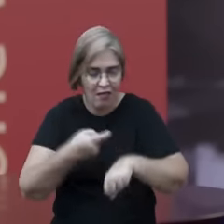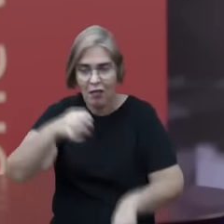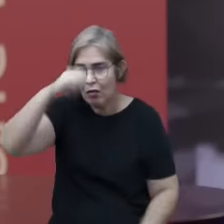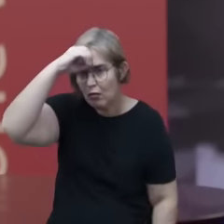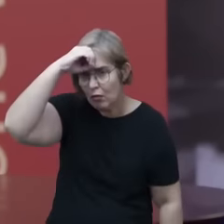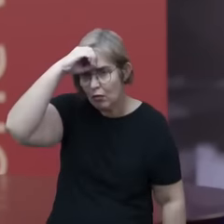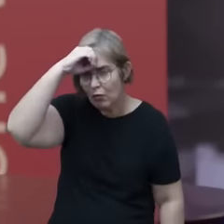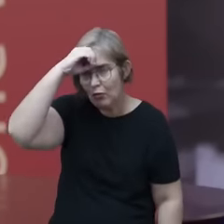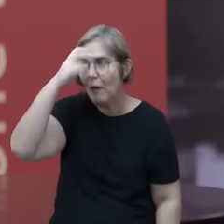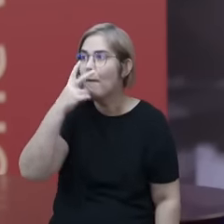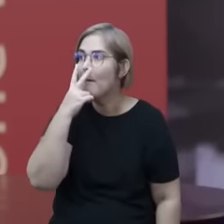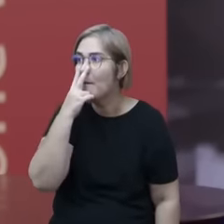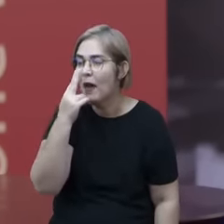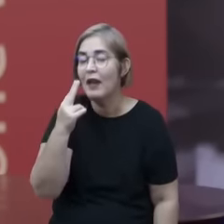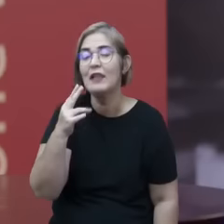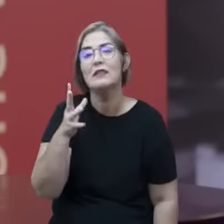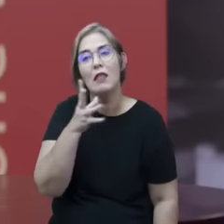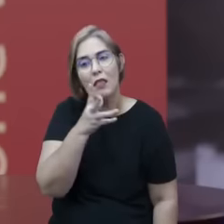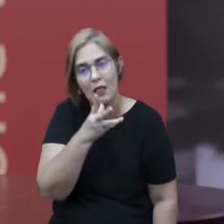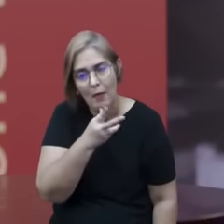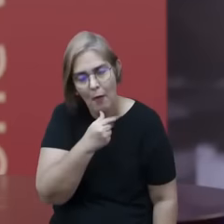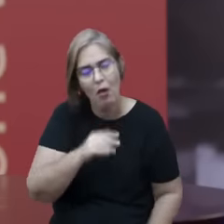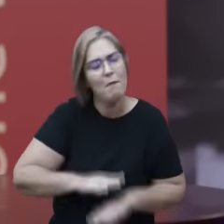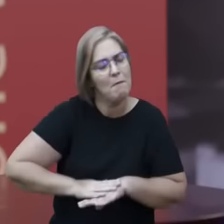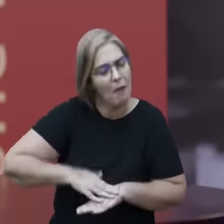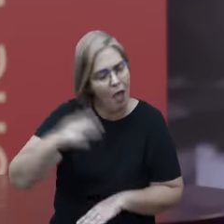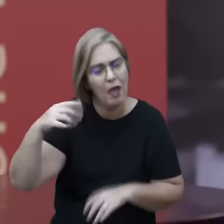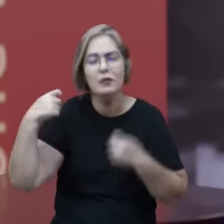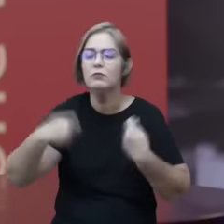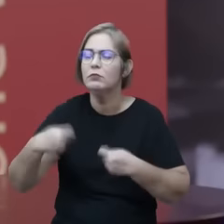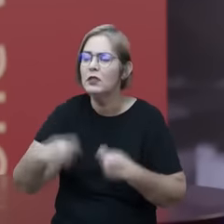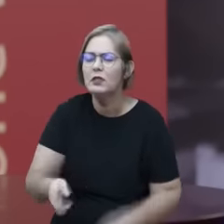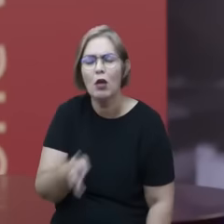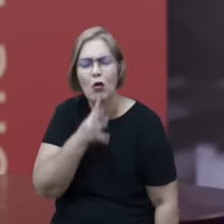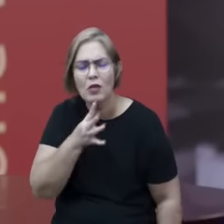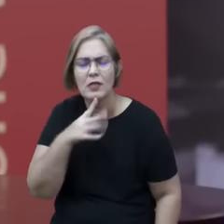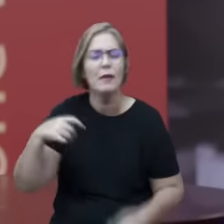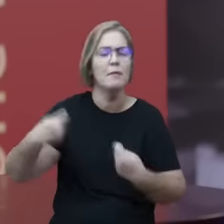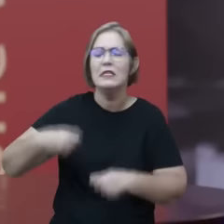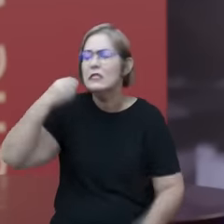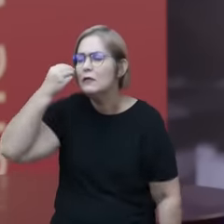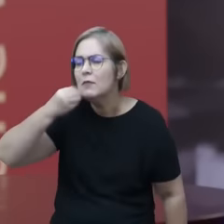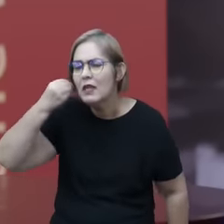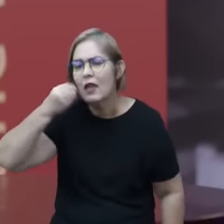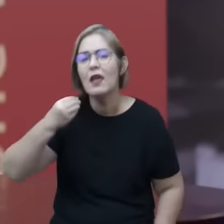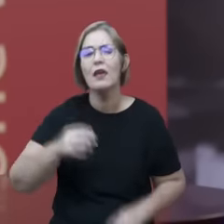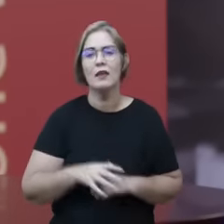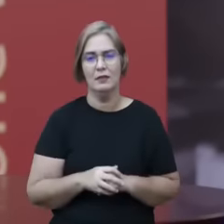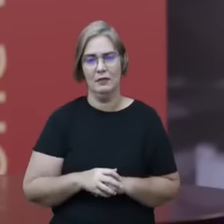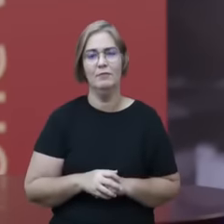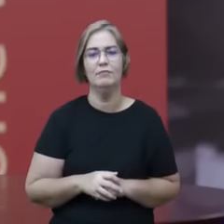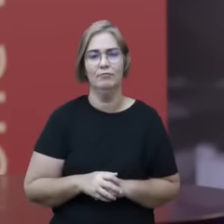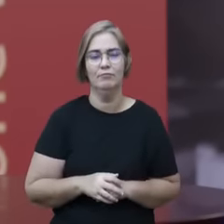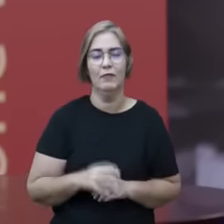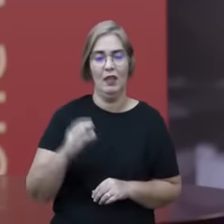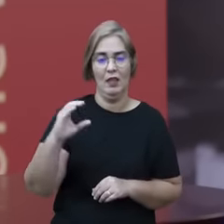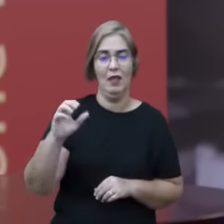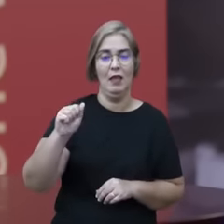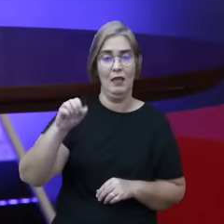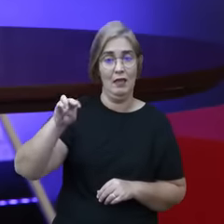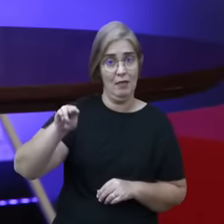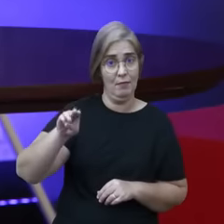reflexão, maior a necessidade de redescoberta desse ausente, como diz, né, o próprio Camil e o Jacóia reiterando